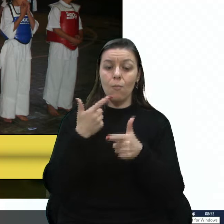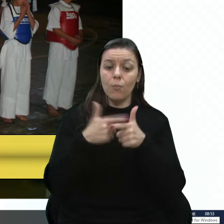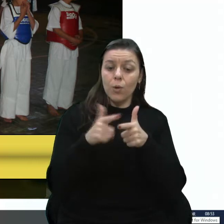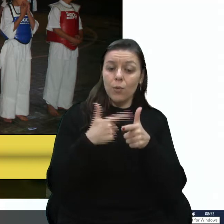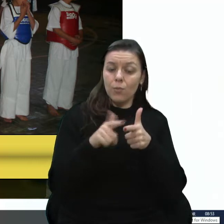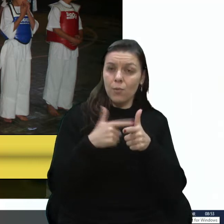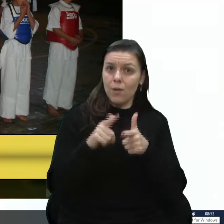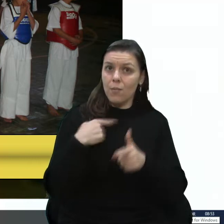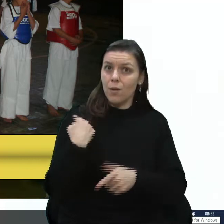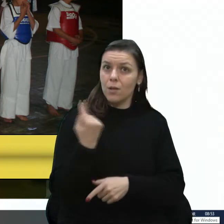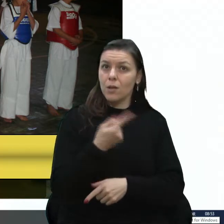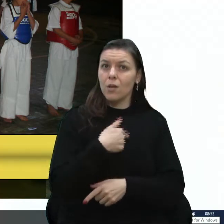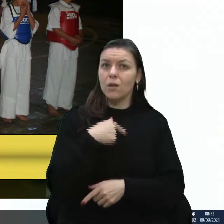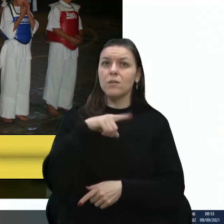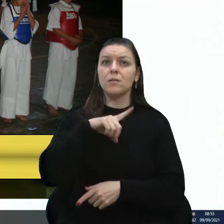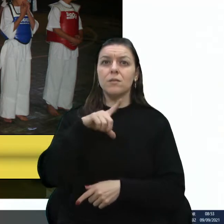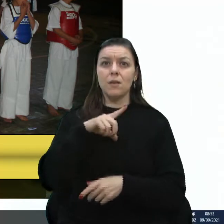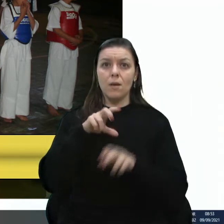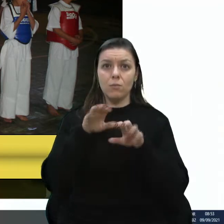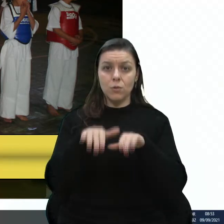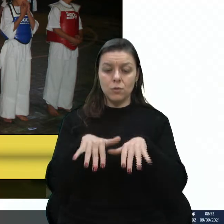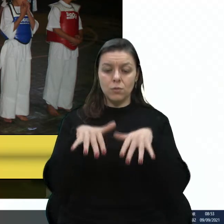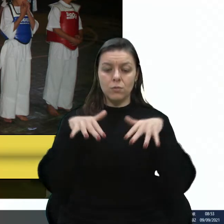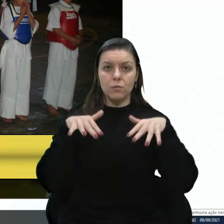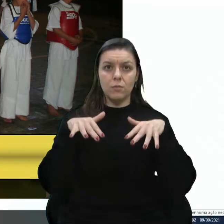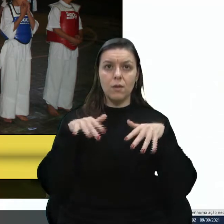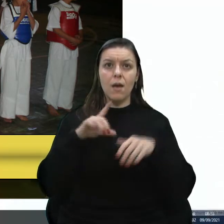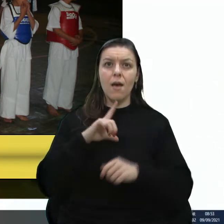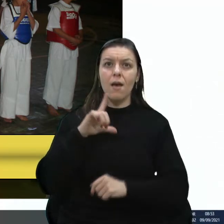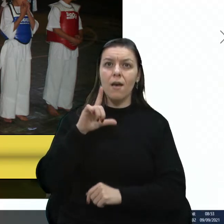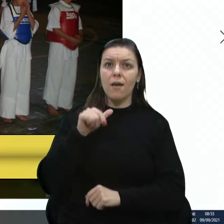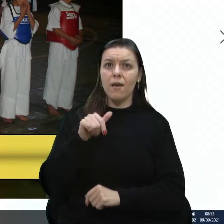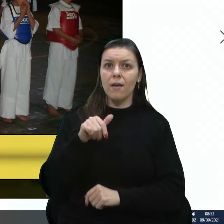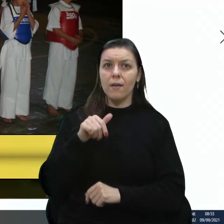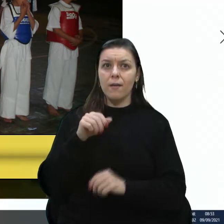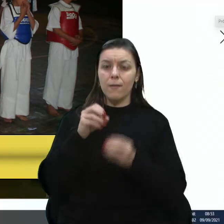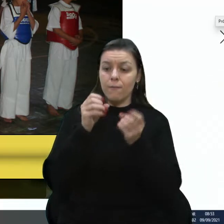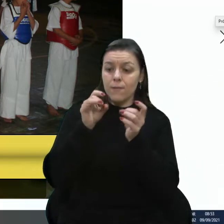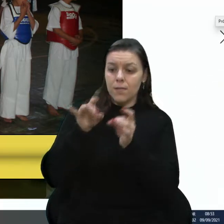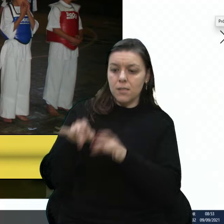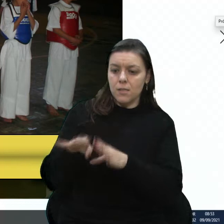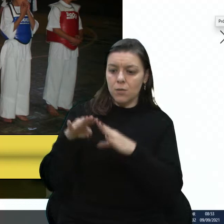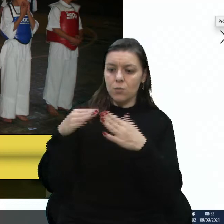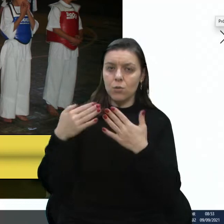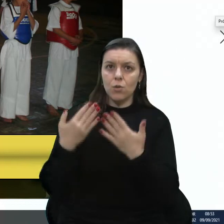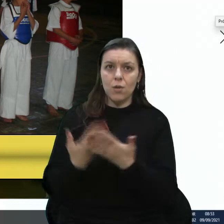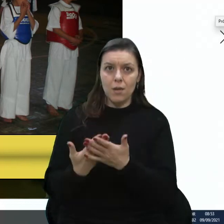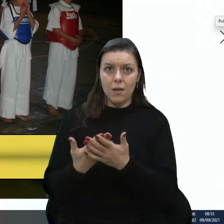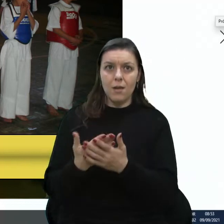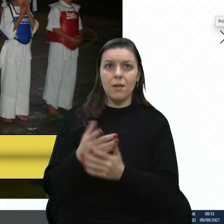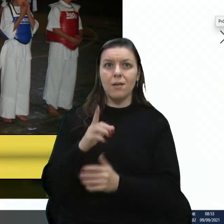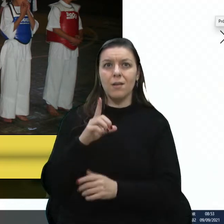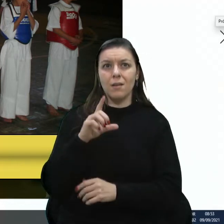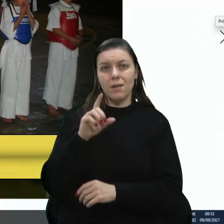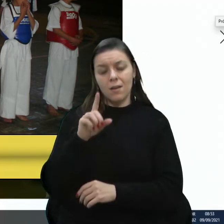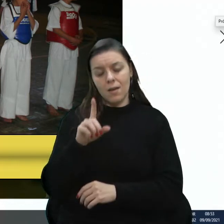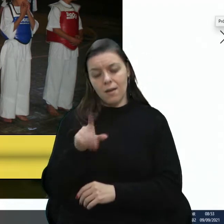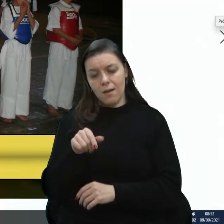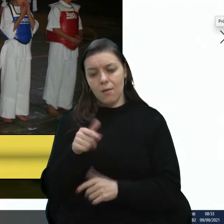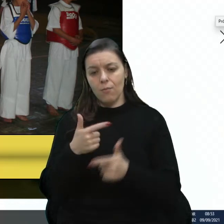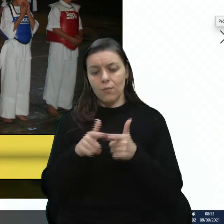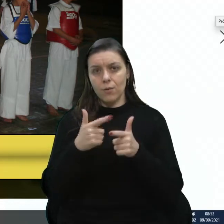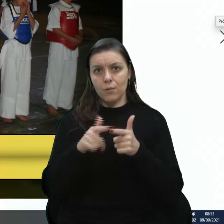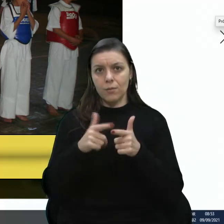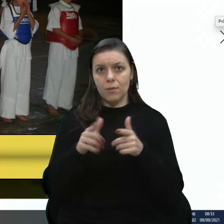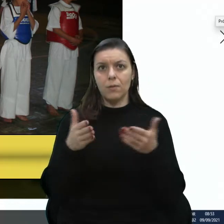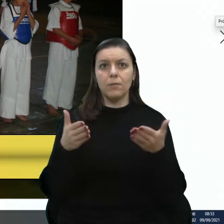gente traz muito nessa tribuna, que é a questão da evasão escolar, seja parcialmente resolvida, a partir